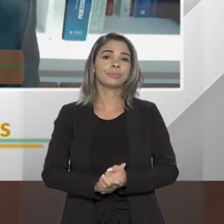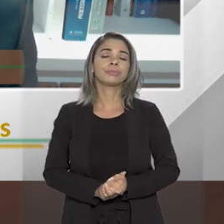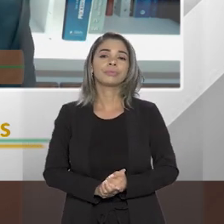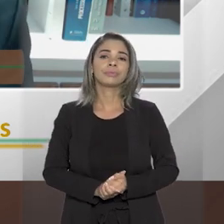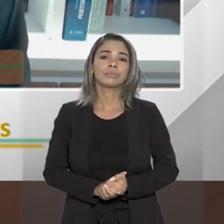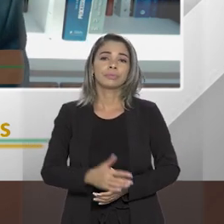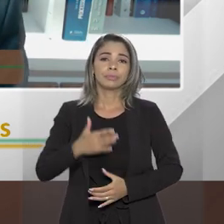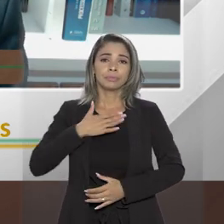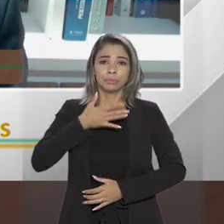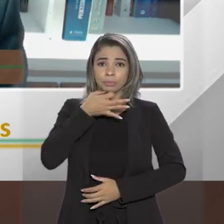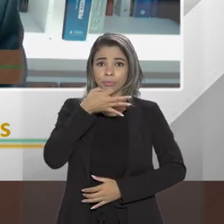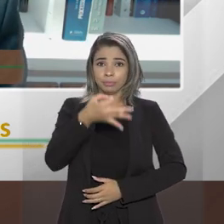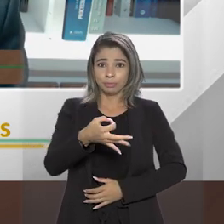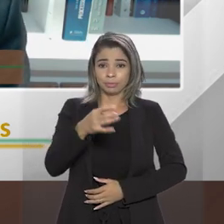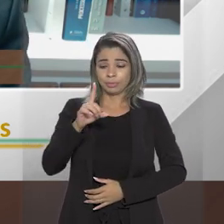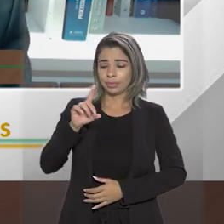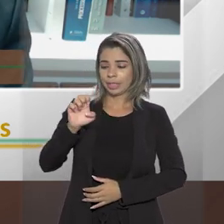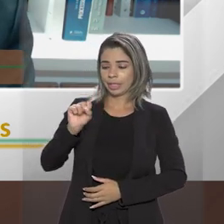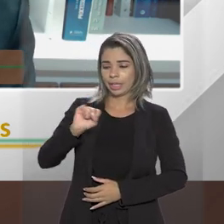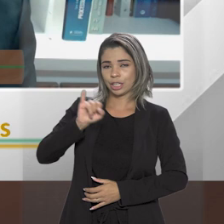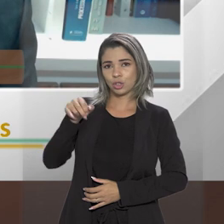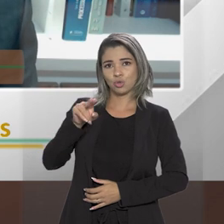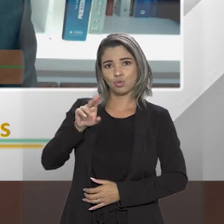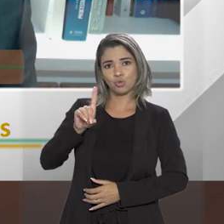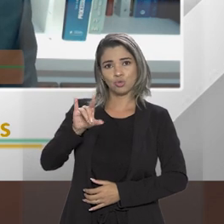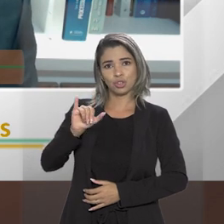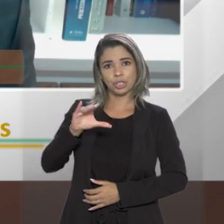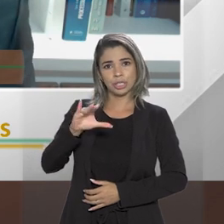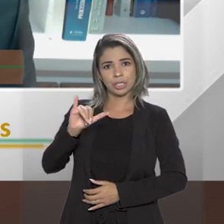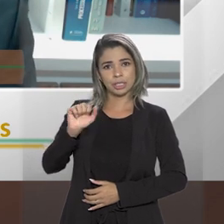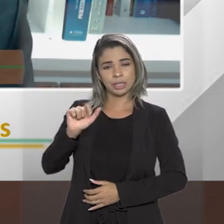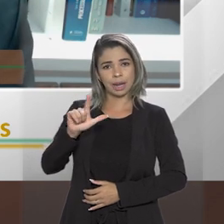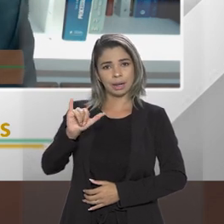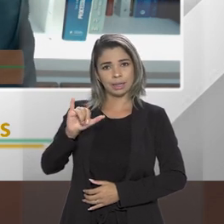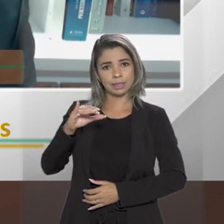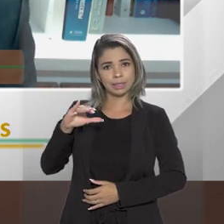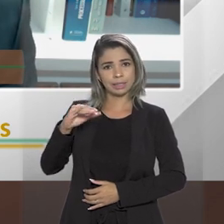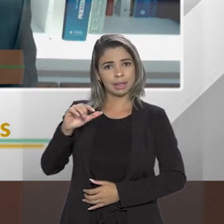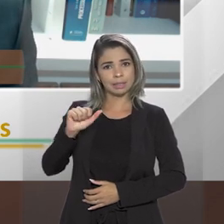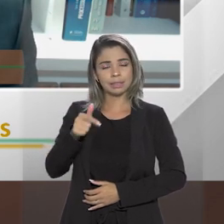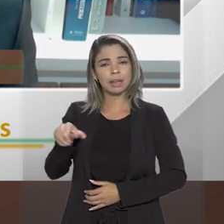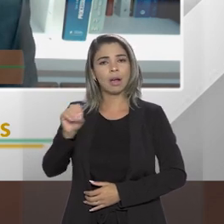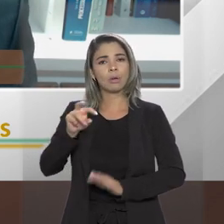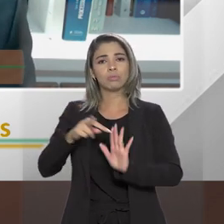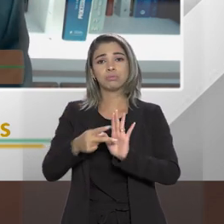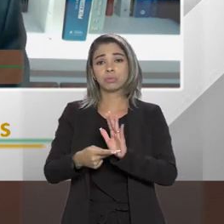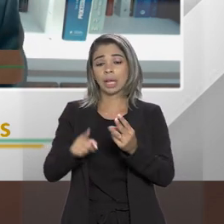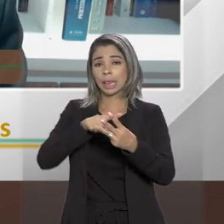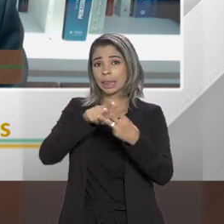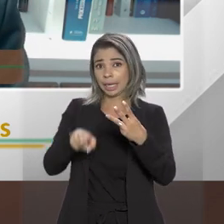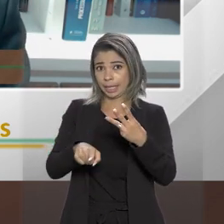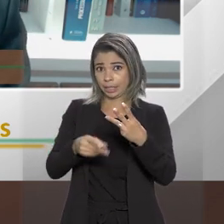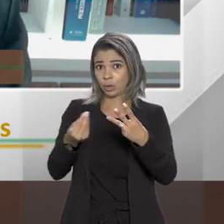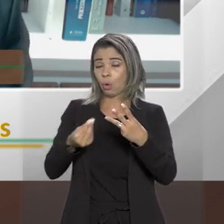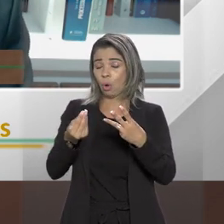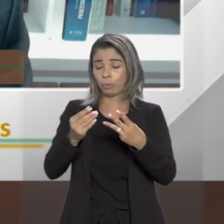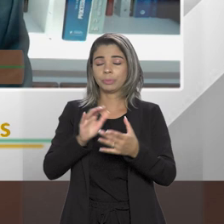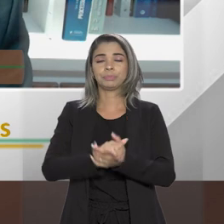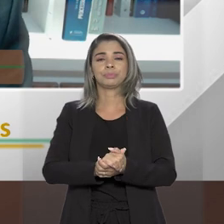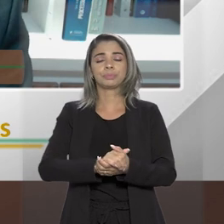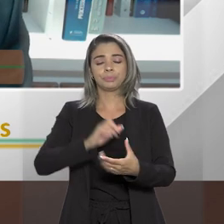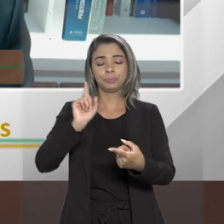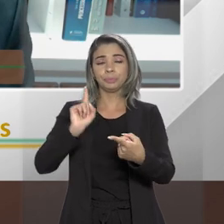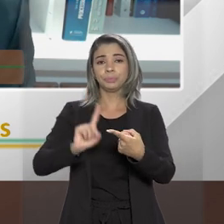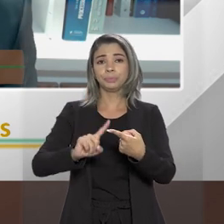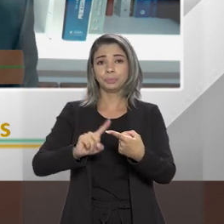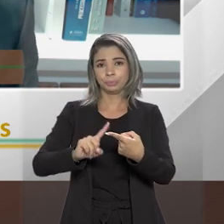ver, a desjudicialização ela pode ser vista sobre três perspectivas ou três níveis. E aí, um primeiro nível,